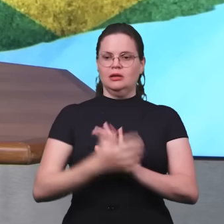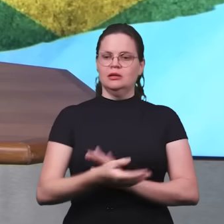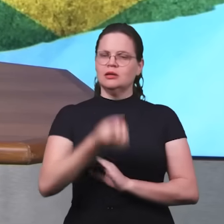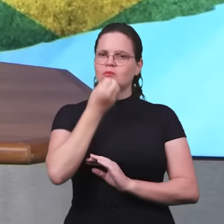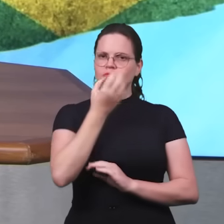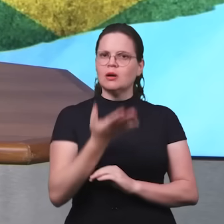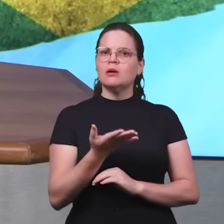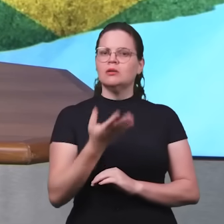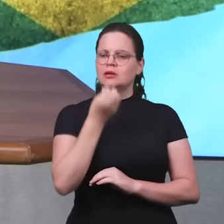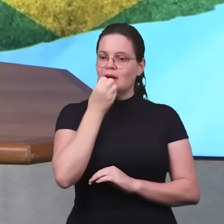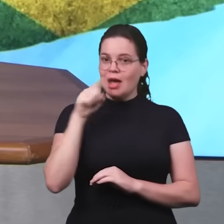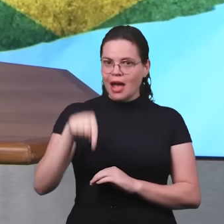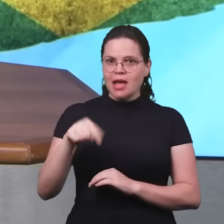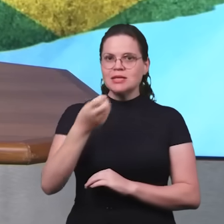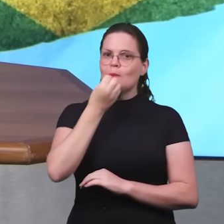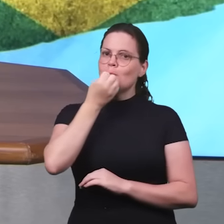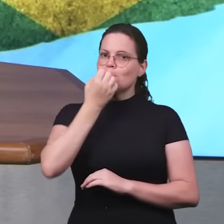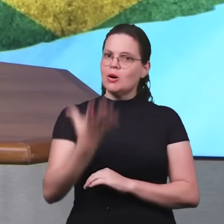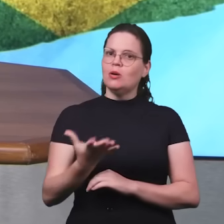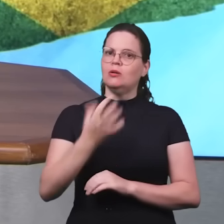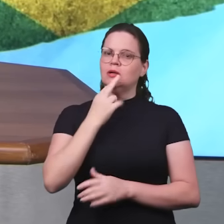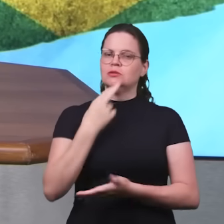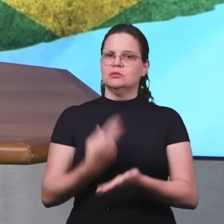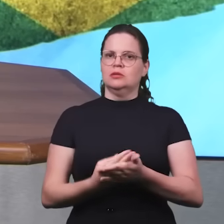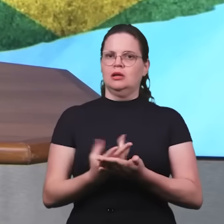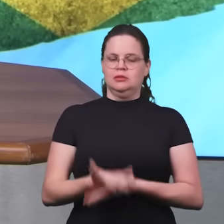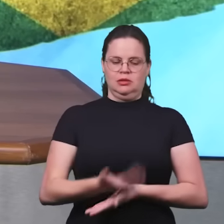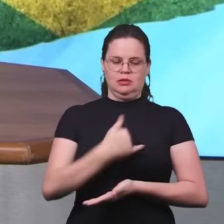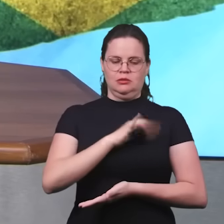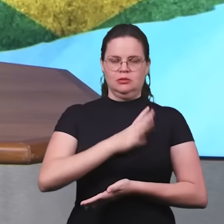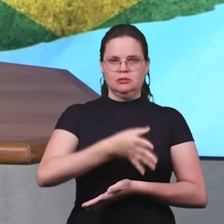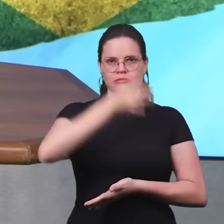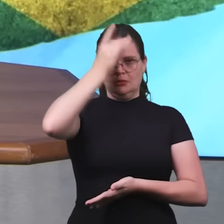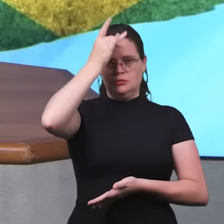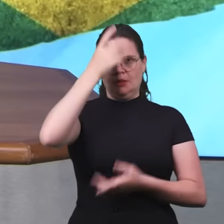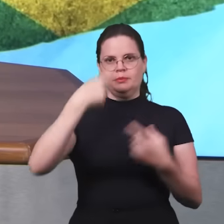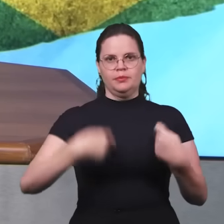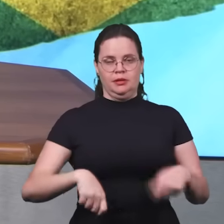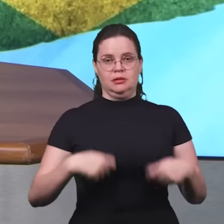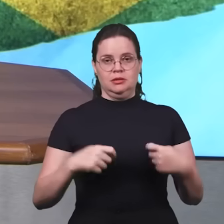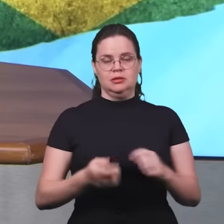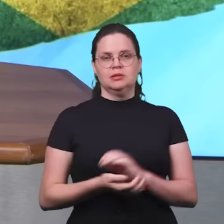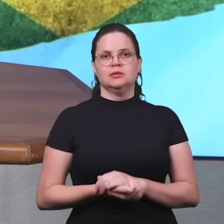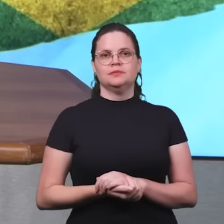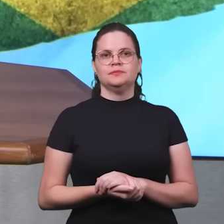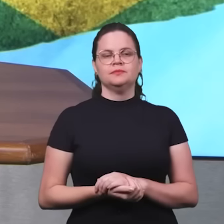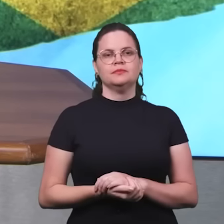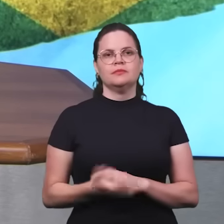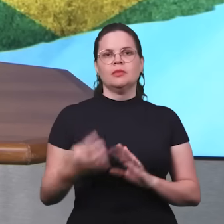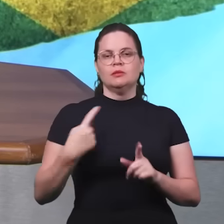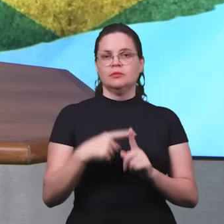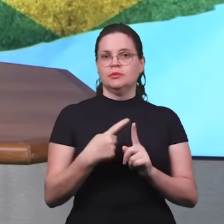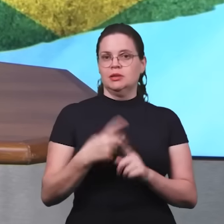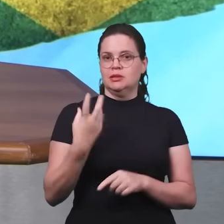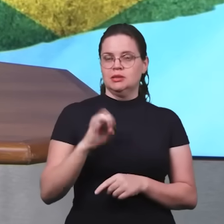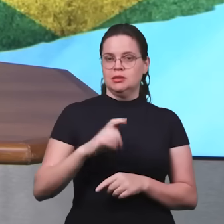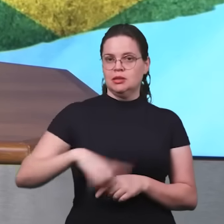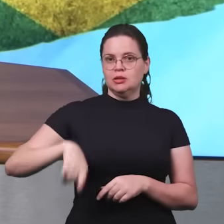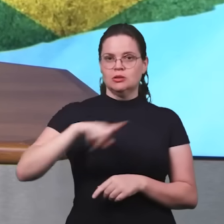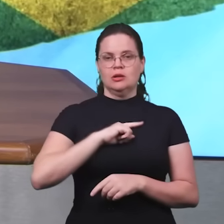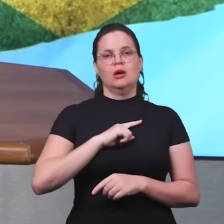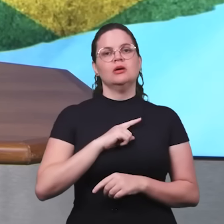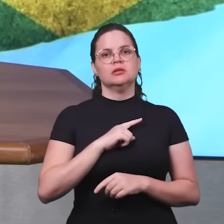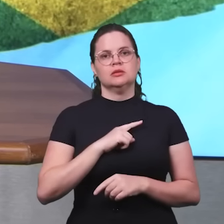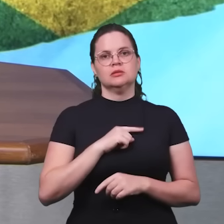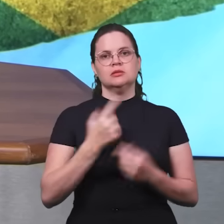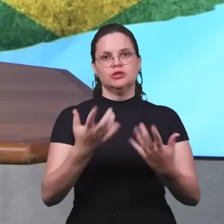é a boa colheita. É isso que deve ser guardado em nossos corações. Quando o homem, ele